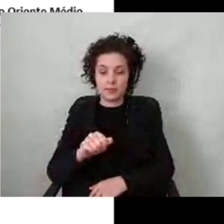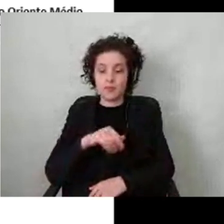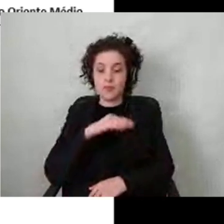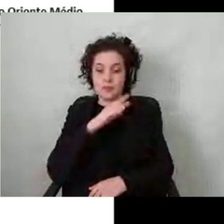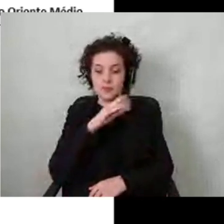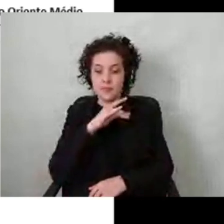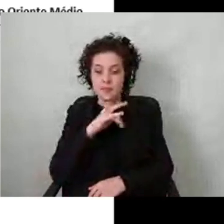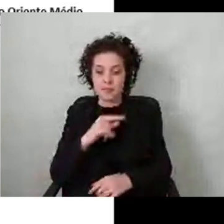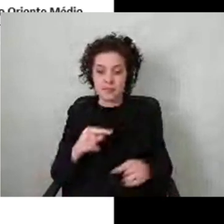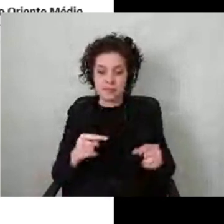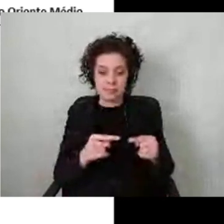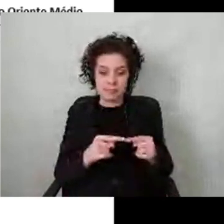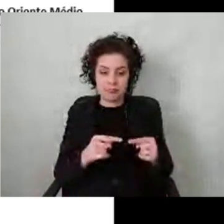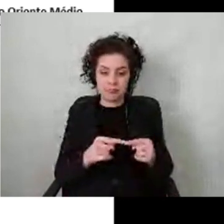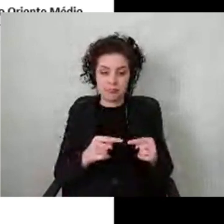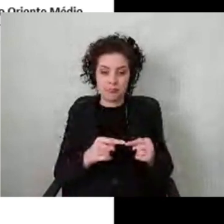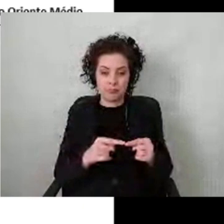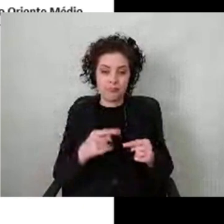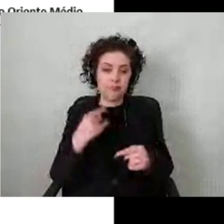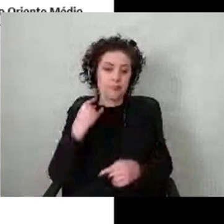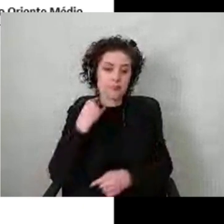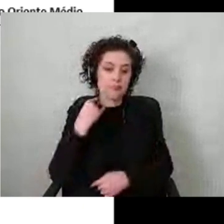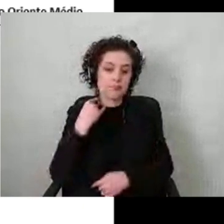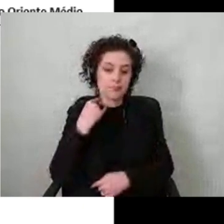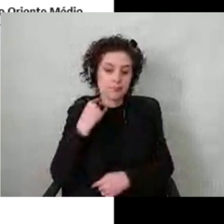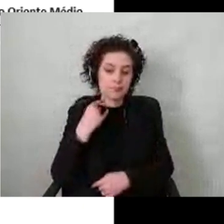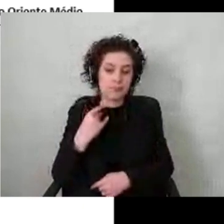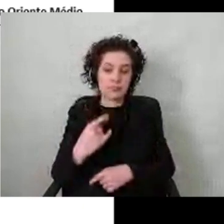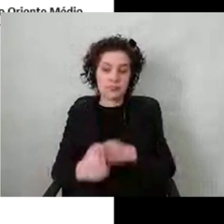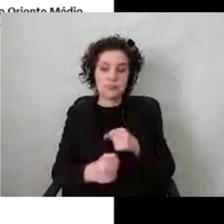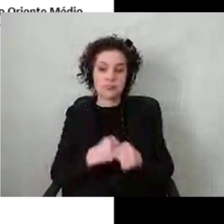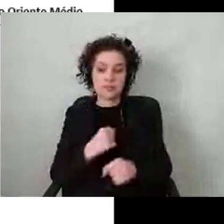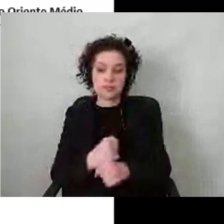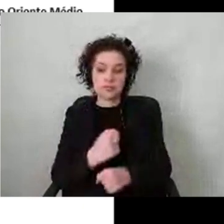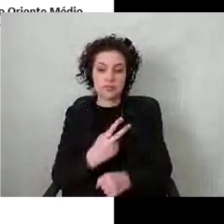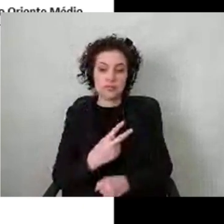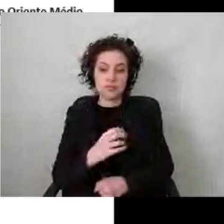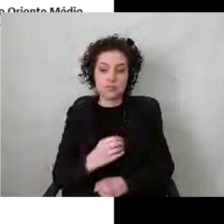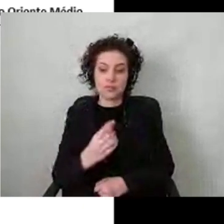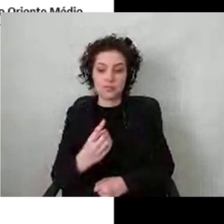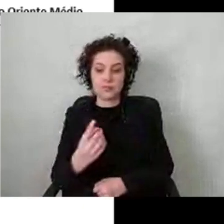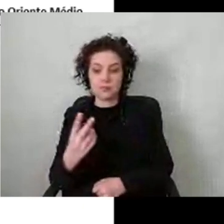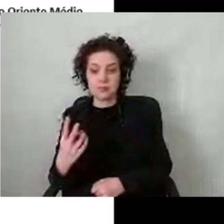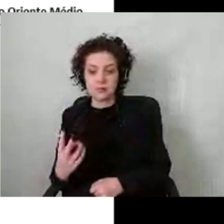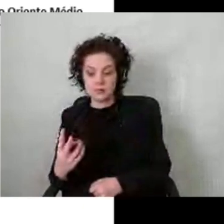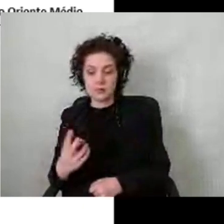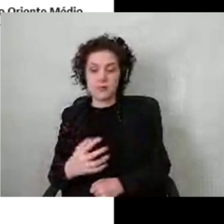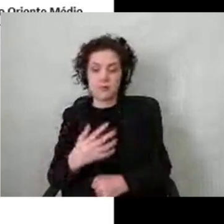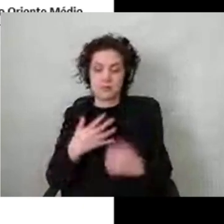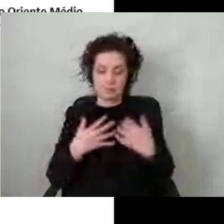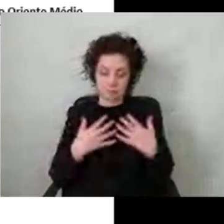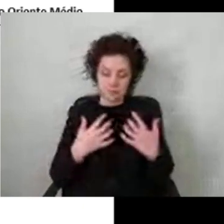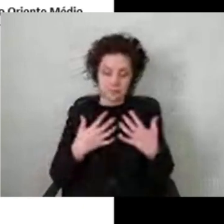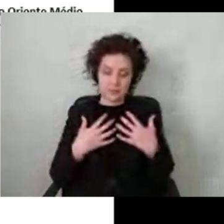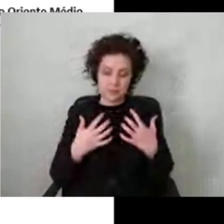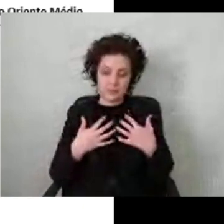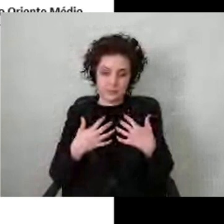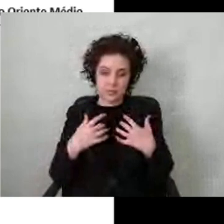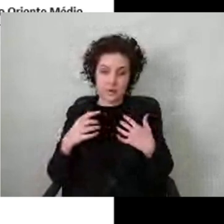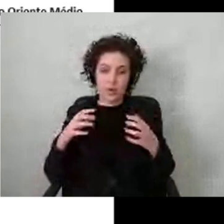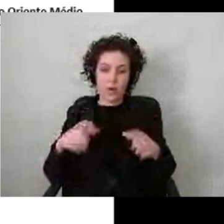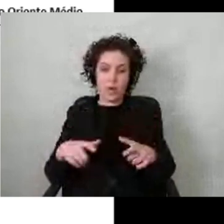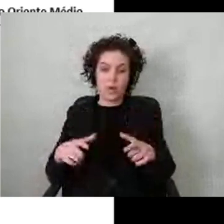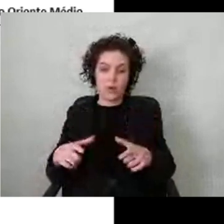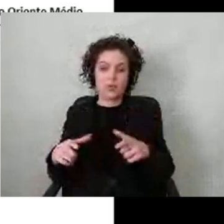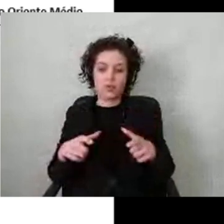contada. Em 2012, a ocorrência da síndrome respiratória do Oriente Médio, O vírus